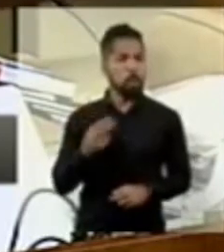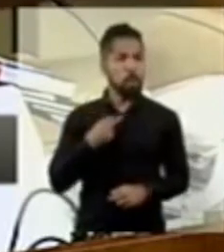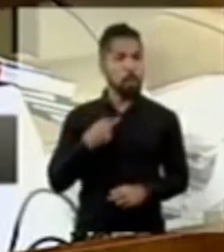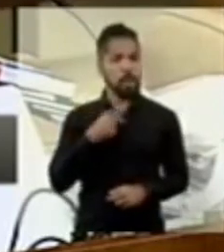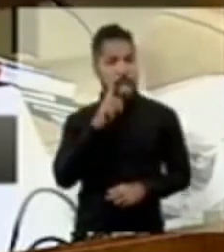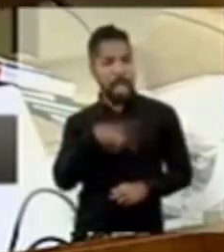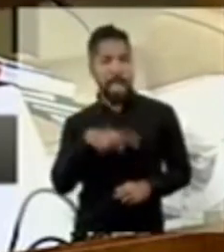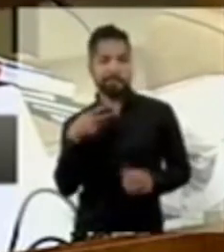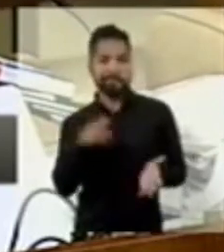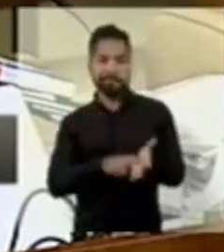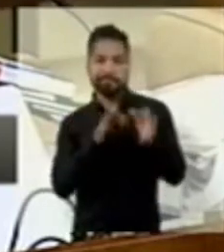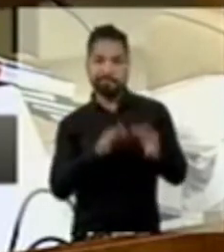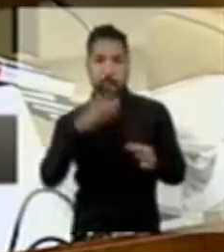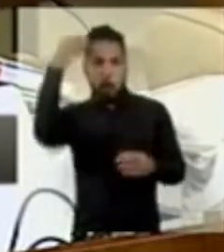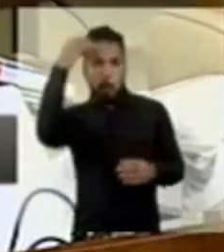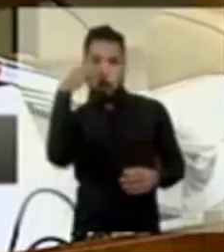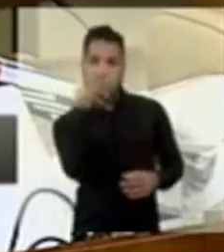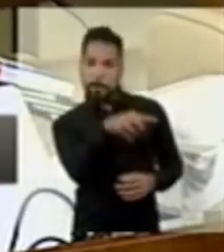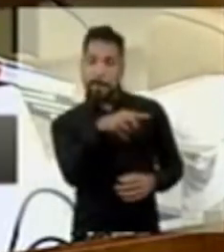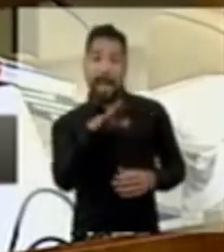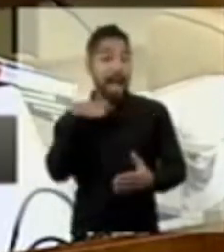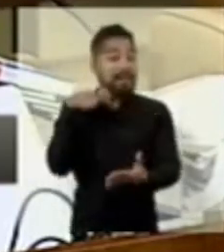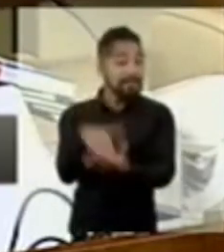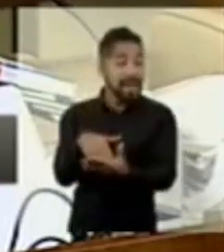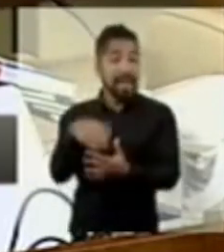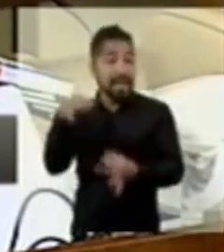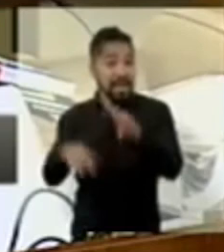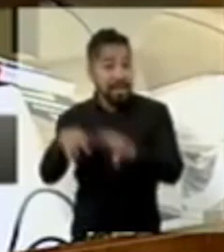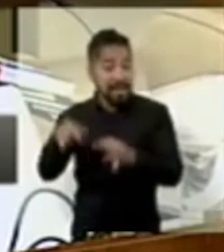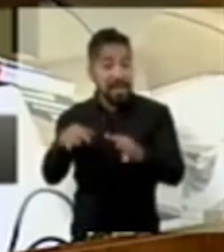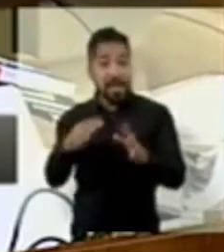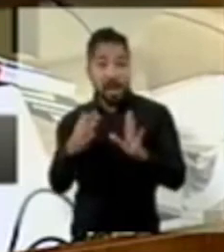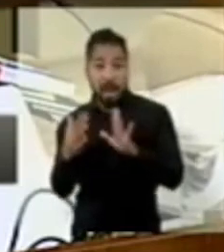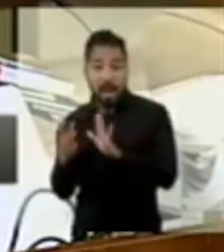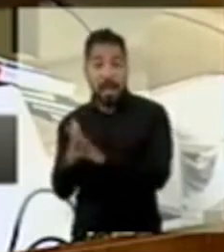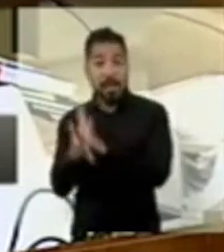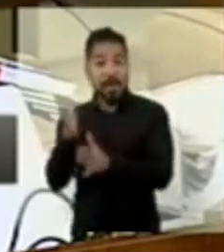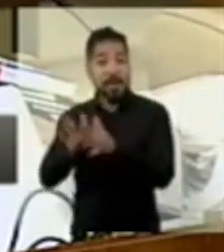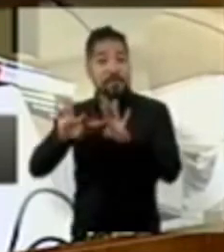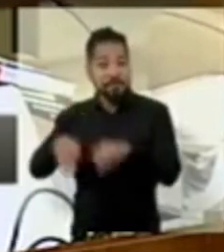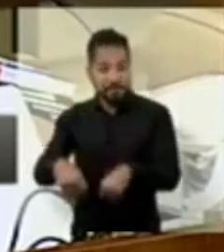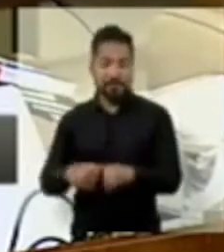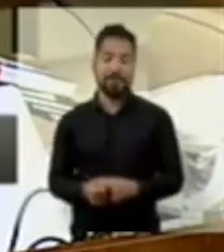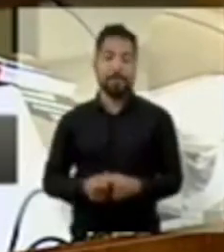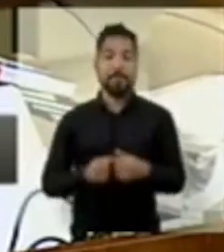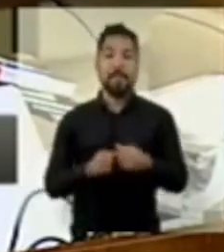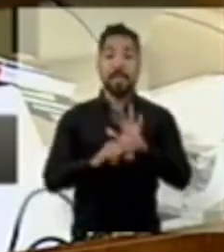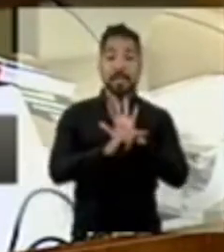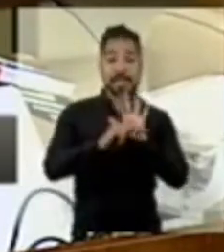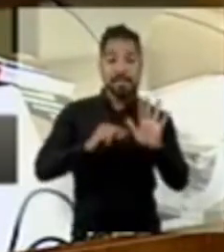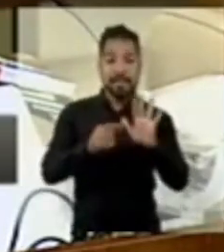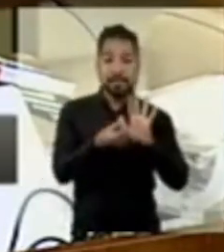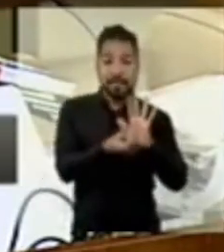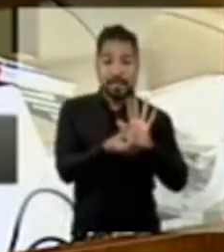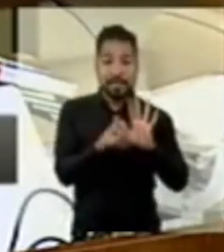até o trânsito em julgado da sentença penal condenatória e diz o inciso 61